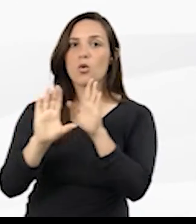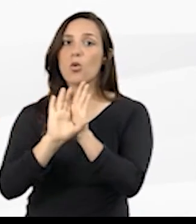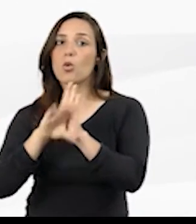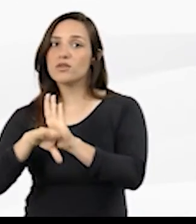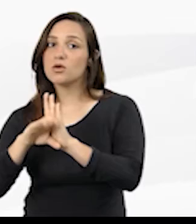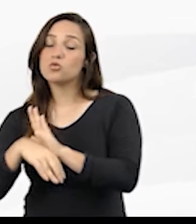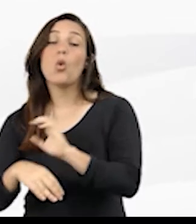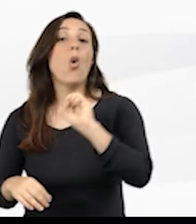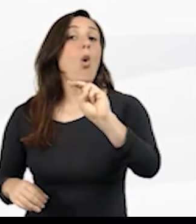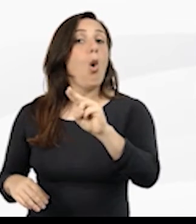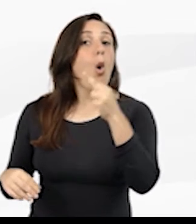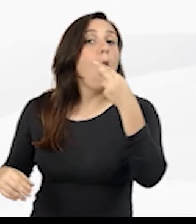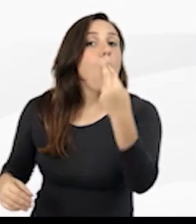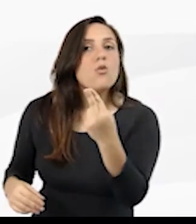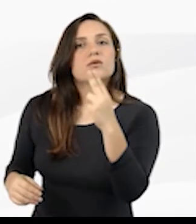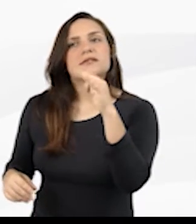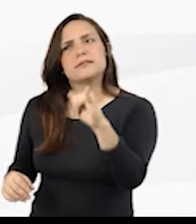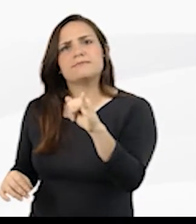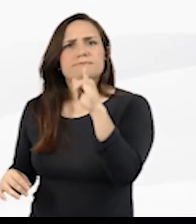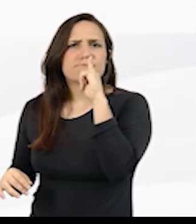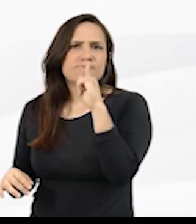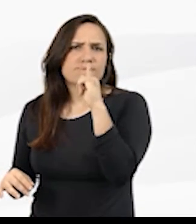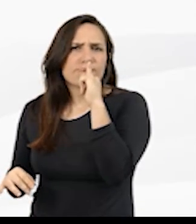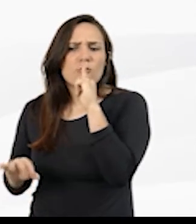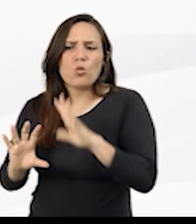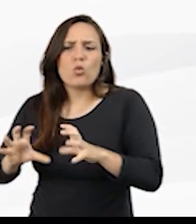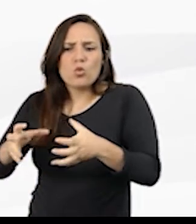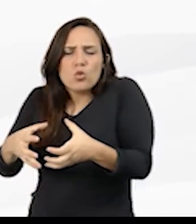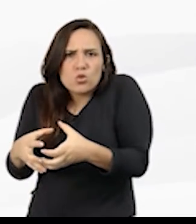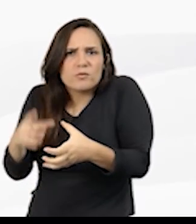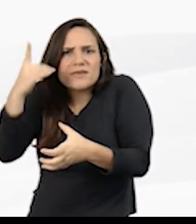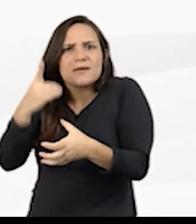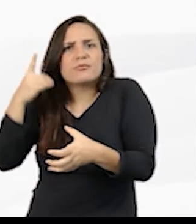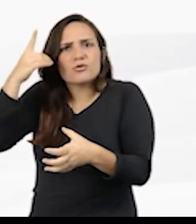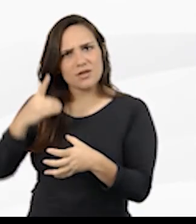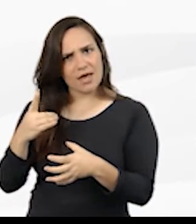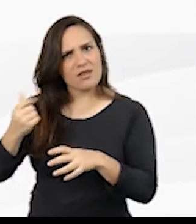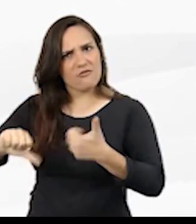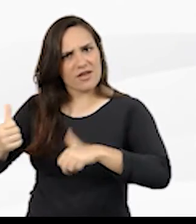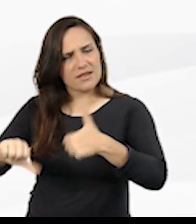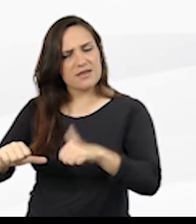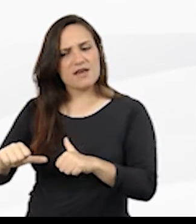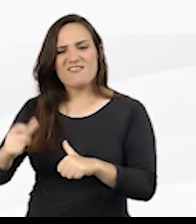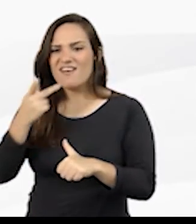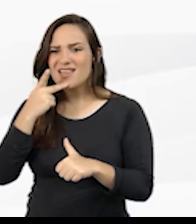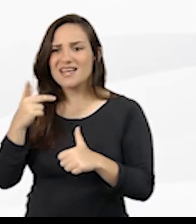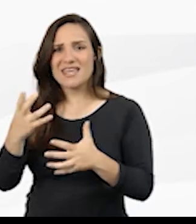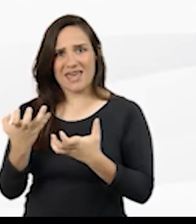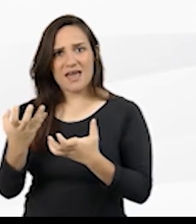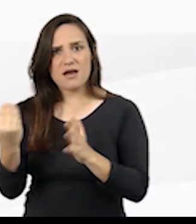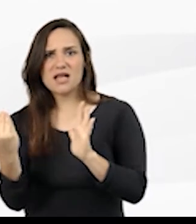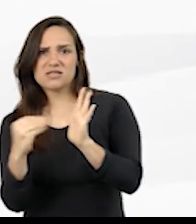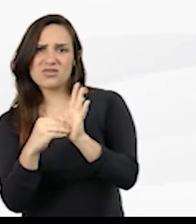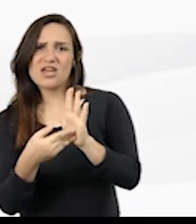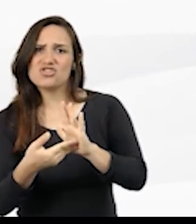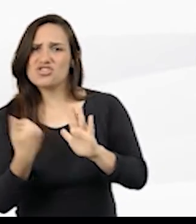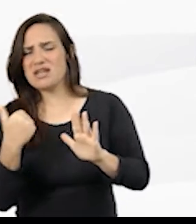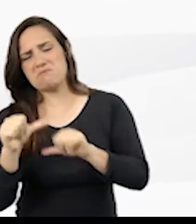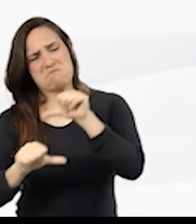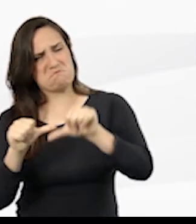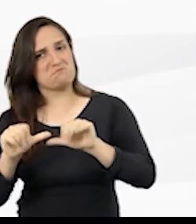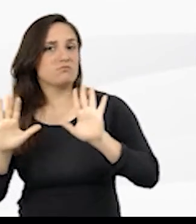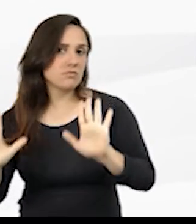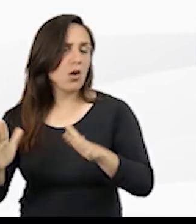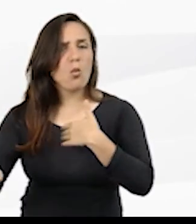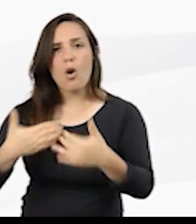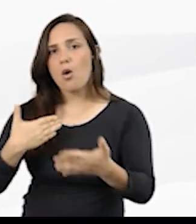também pode acontecer caso a comissão condicione a aprovação do projeto a alguma emenda. Lembrando que emenda